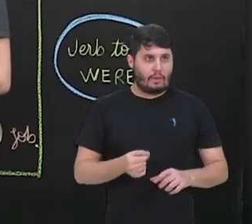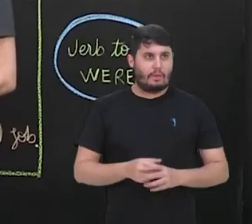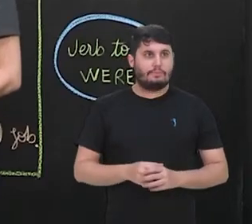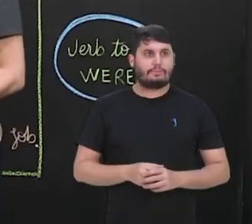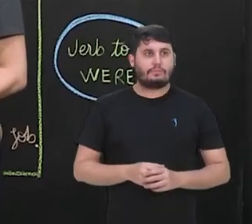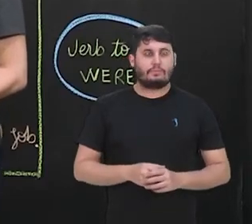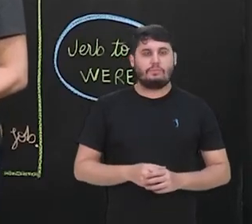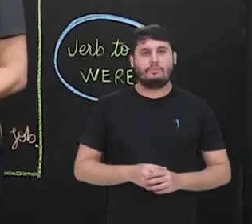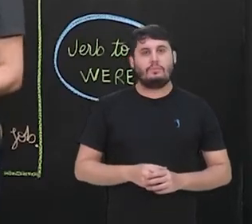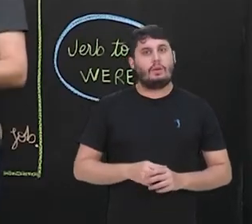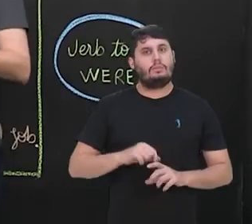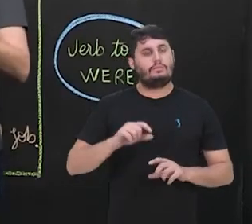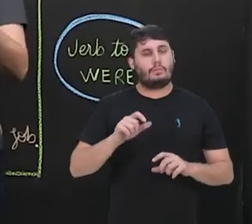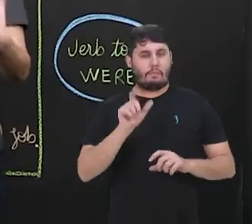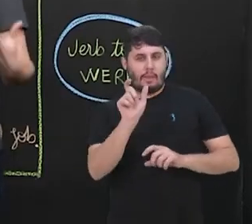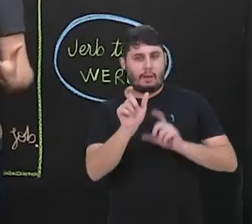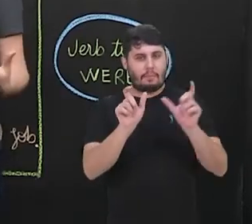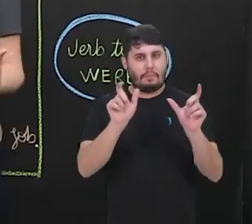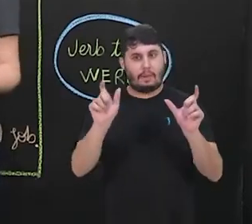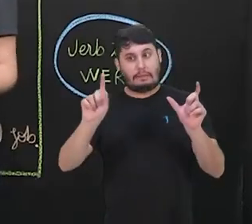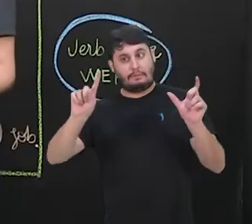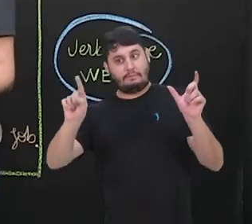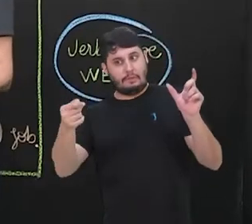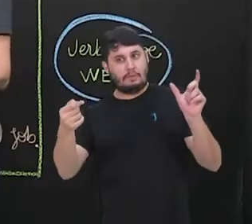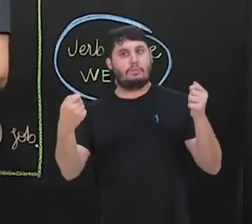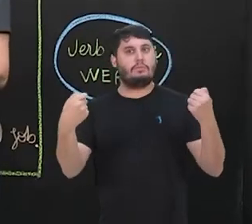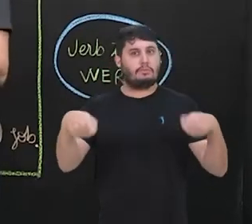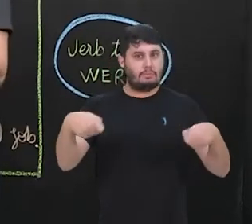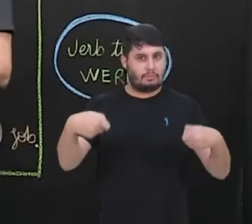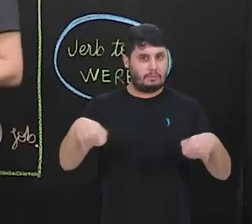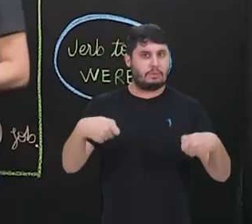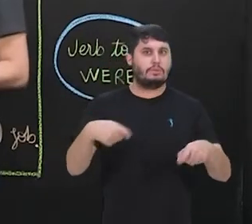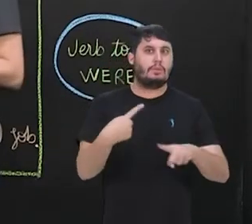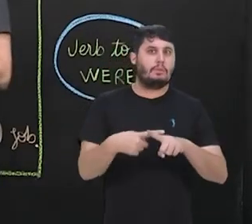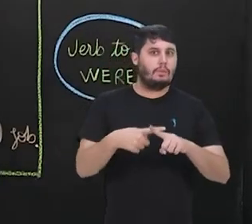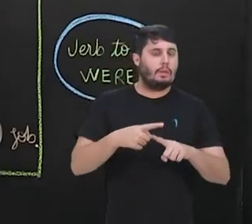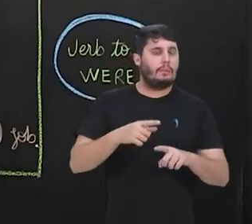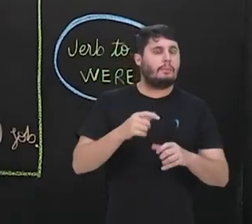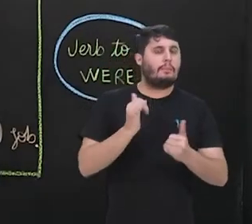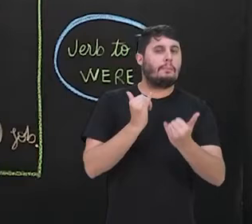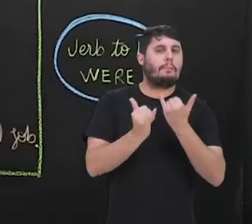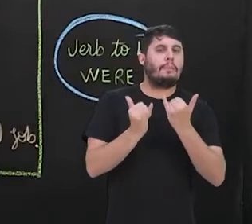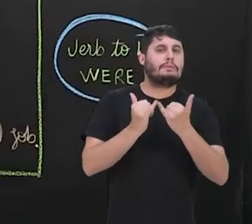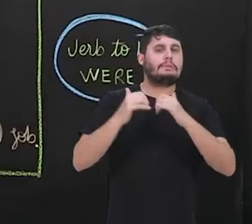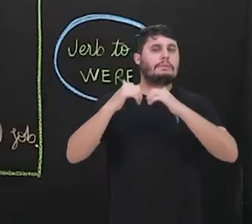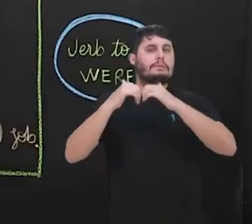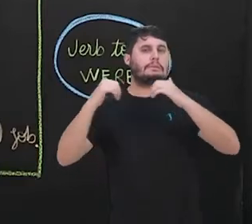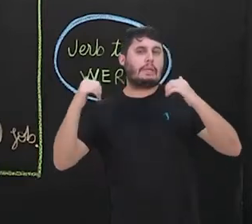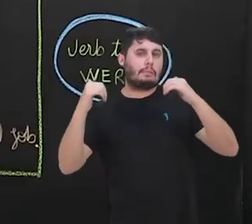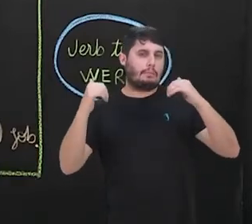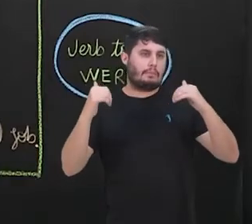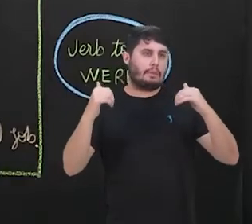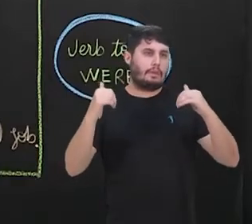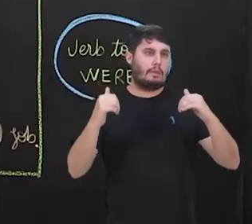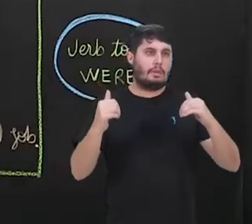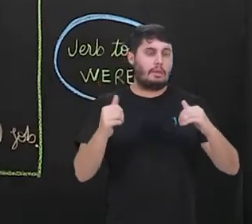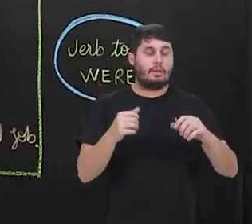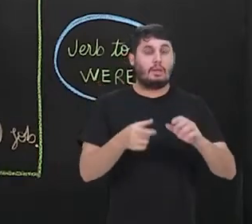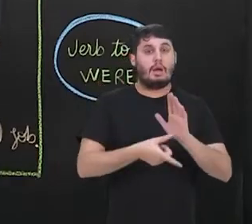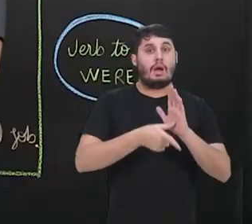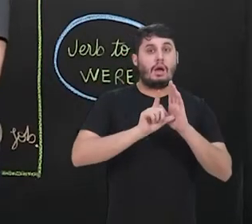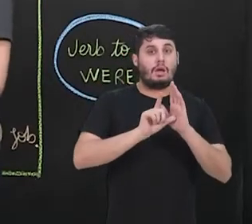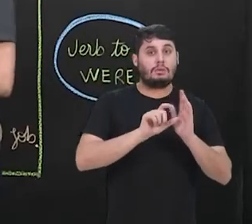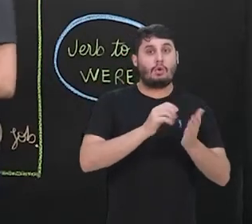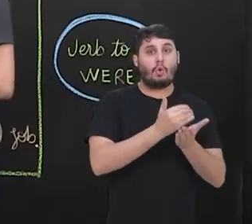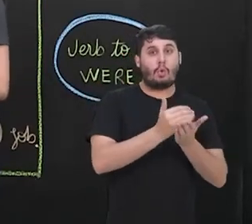Vou botar uma vírgula, porque eu tenho aí uma pausa nesse discurso. Essa vírgula é importante para separar a oração que tem o if e a oração